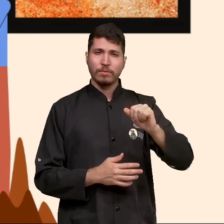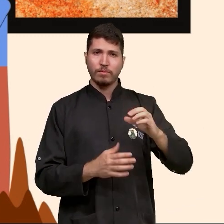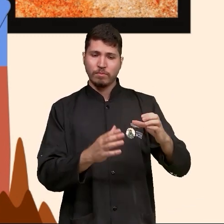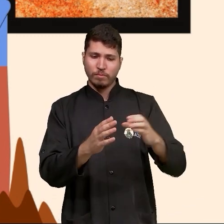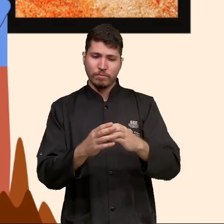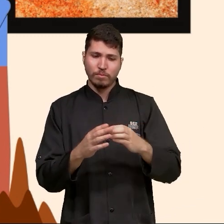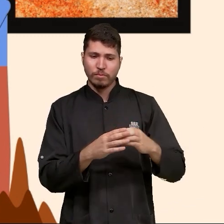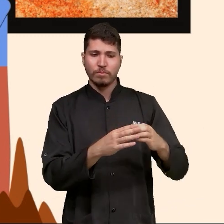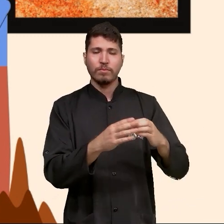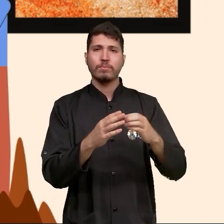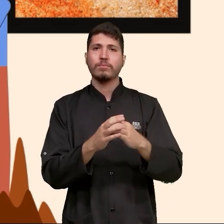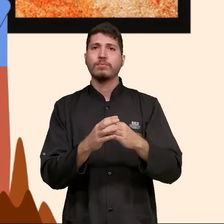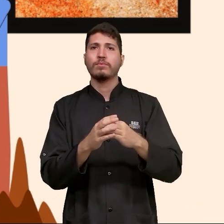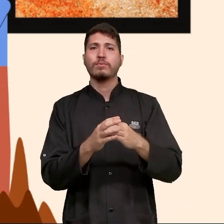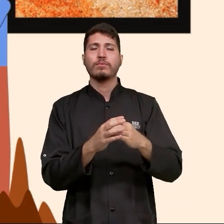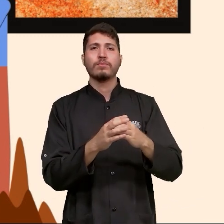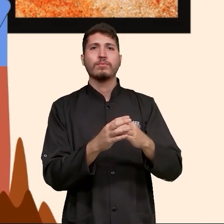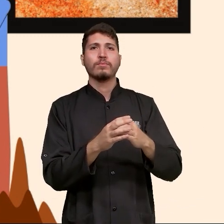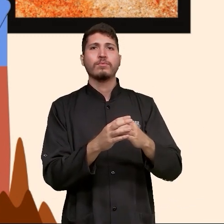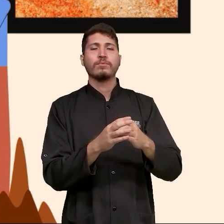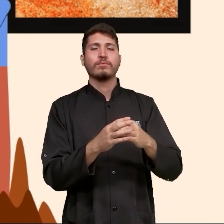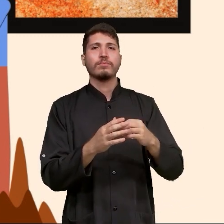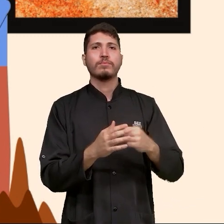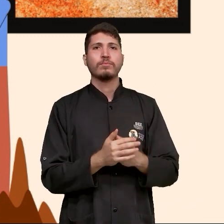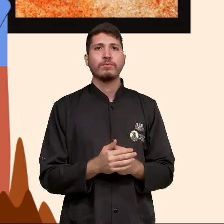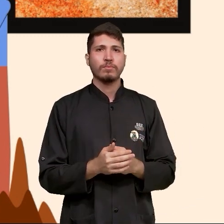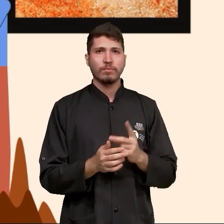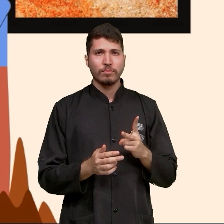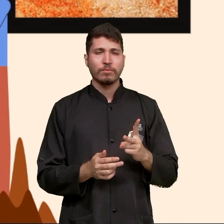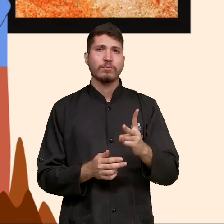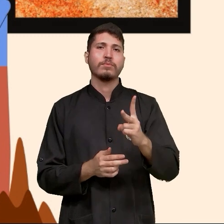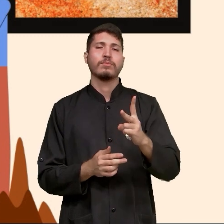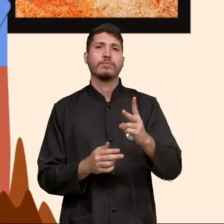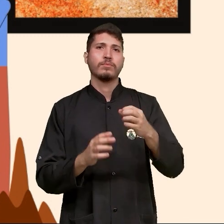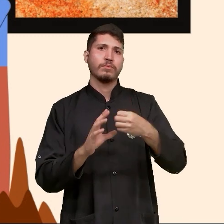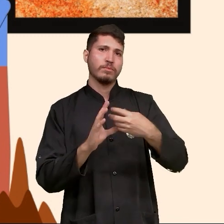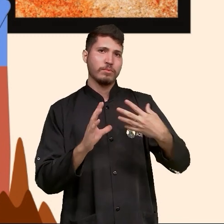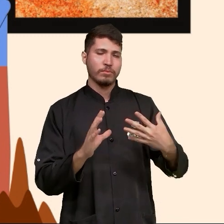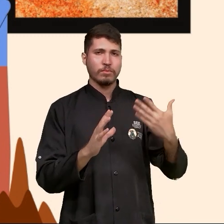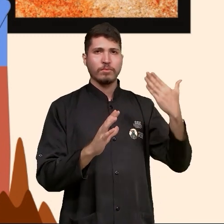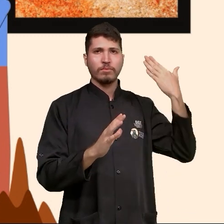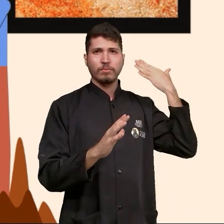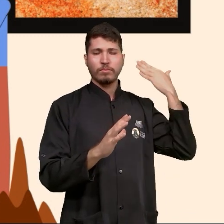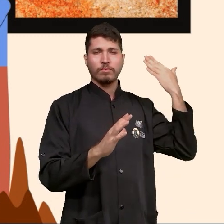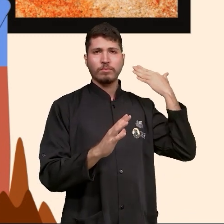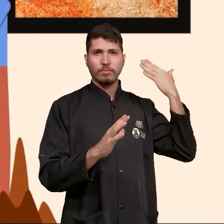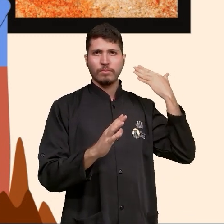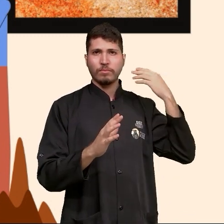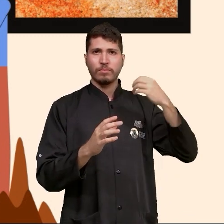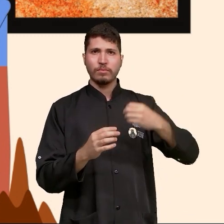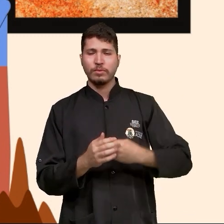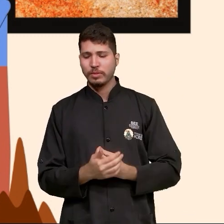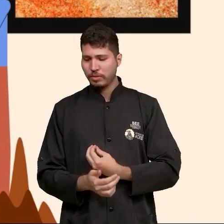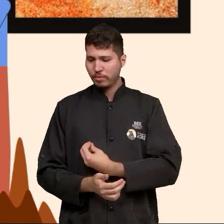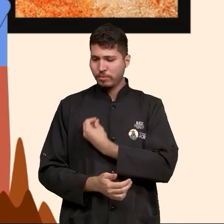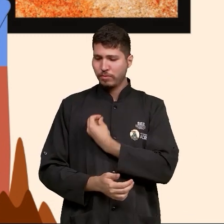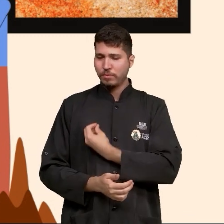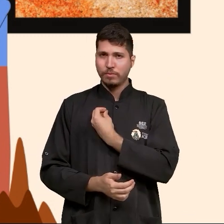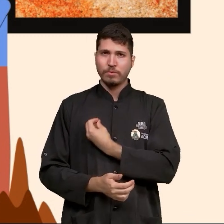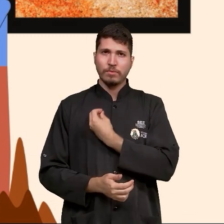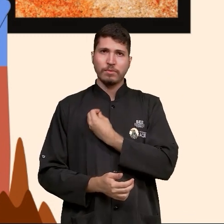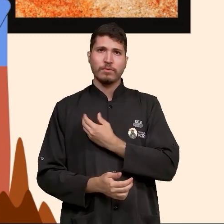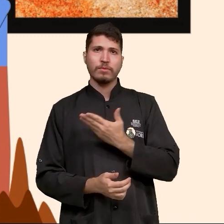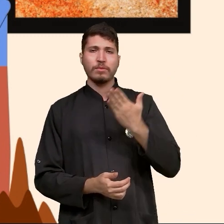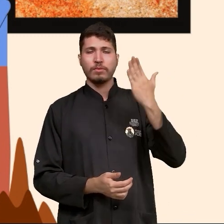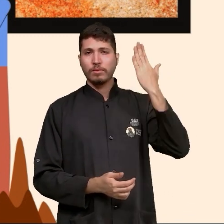do tempo primitivo, que traz aí um pouco do registro de como viviam os homens nesse período